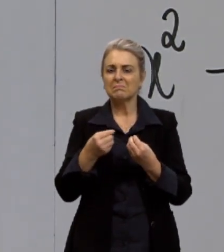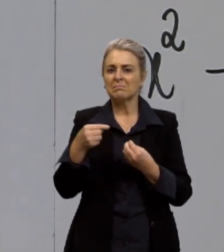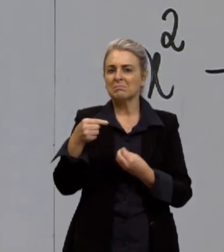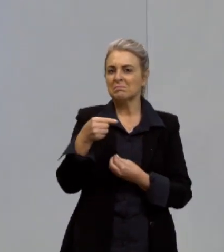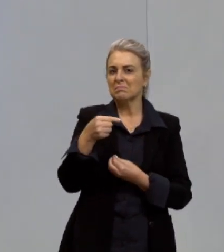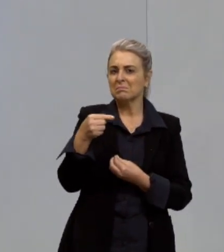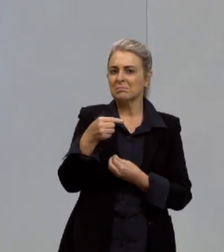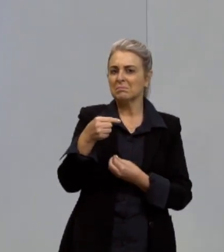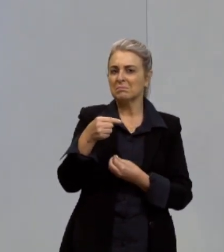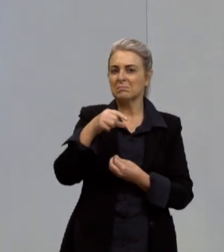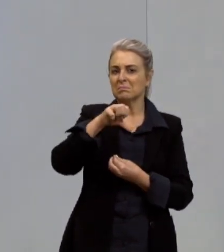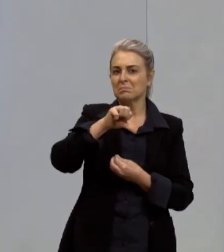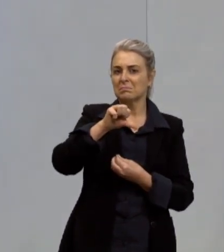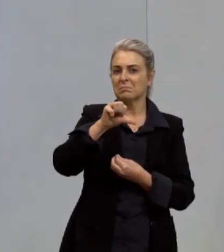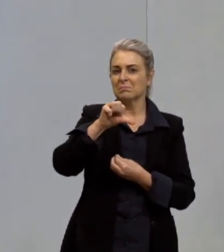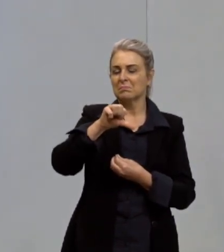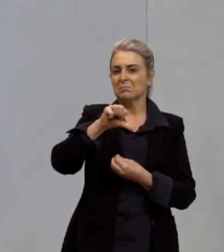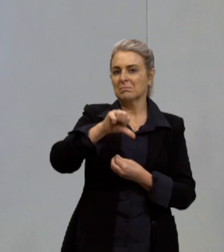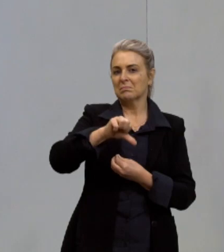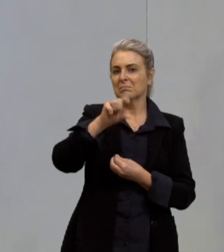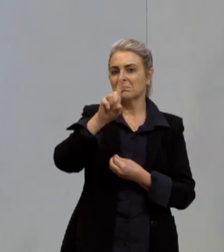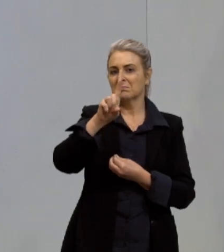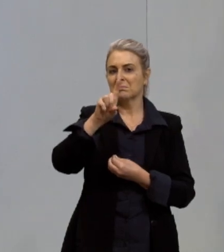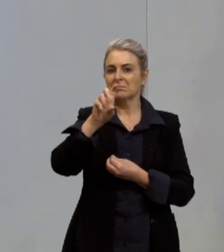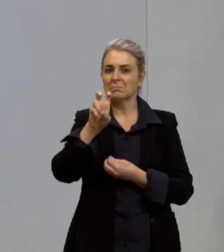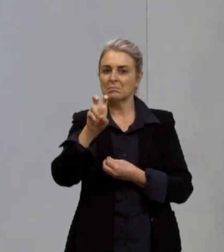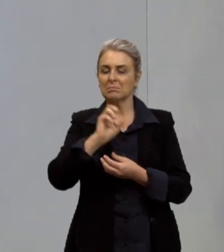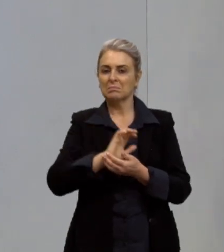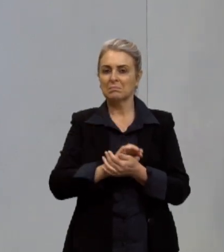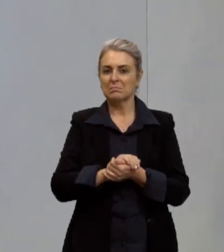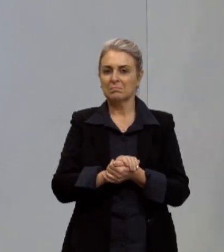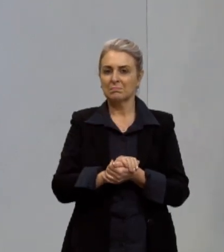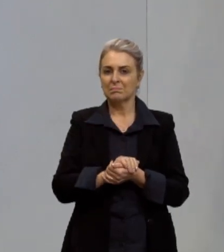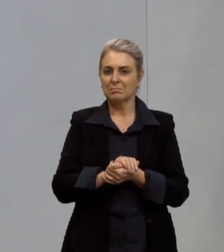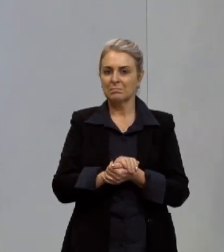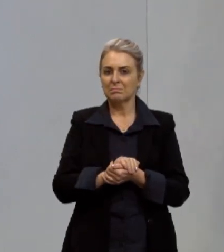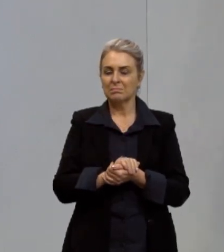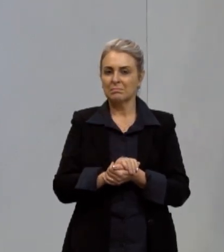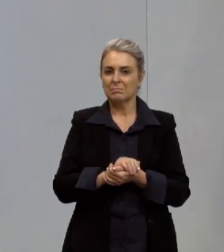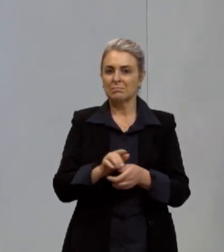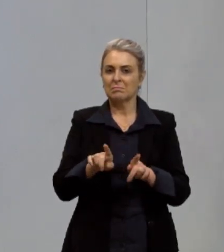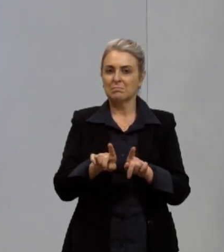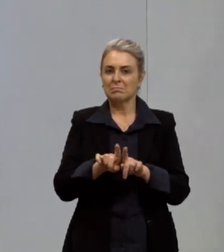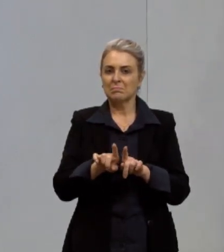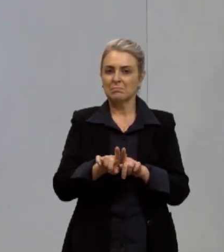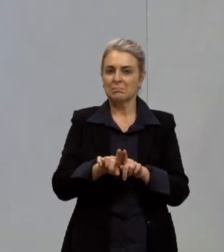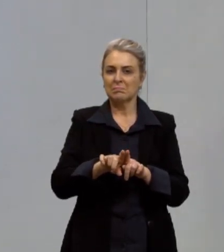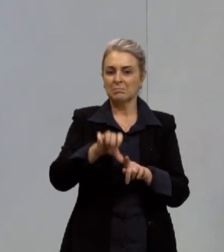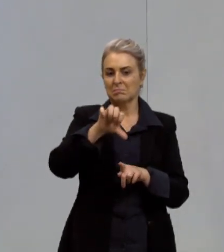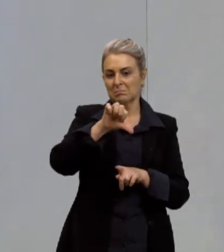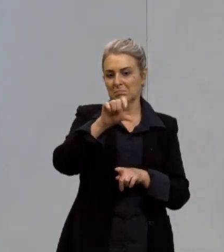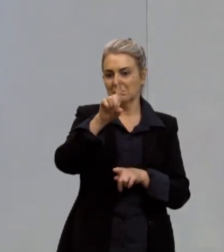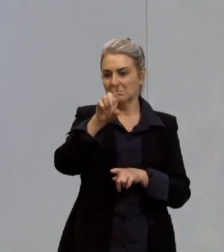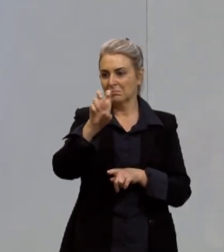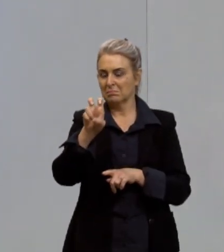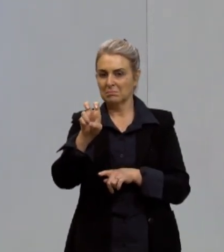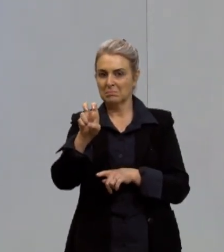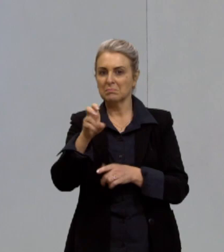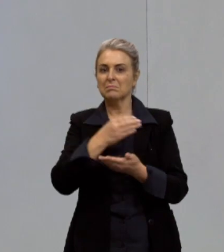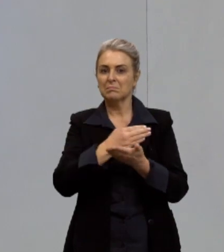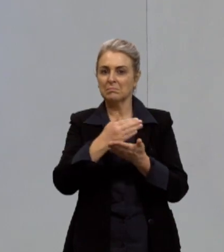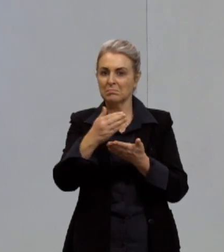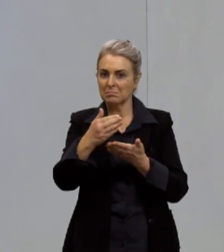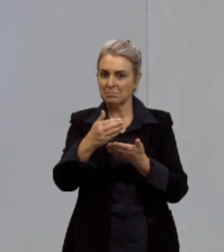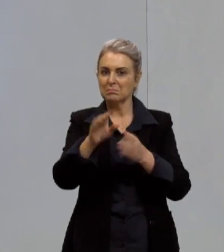menos 915. Então, se eu diminuo 915 aqui, eu diminuo 915 lá no início